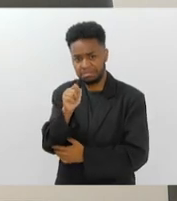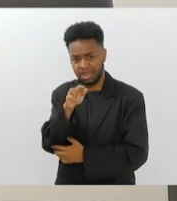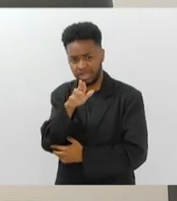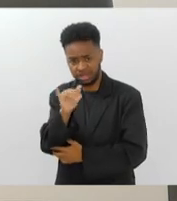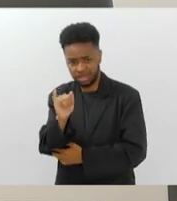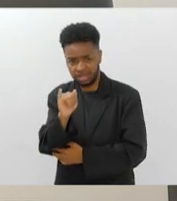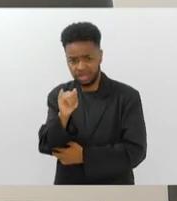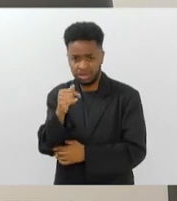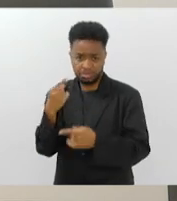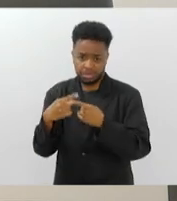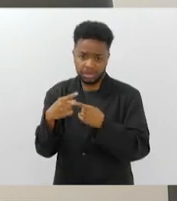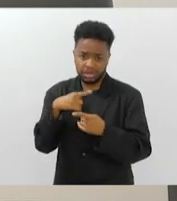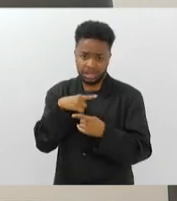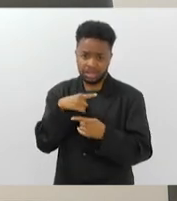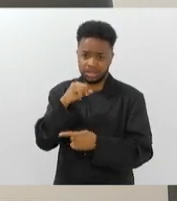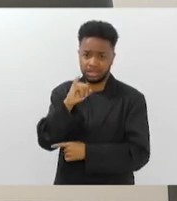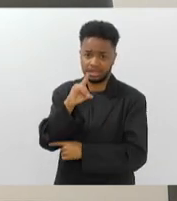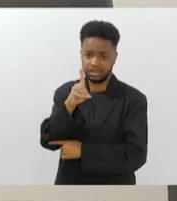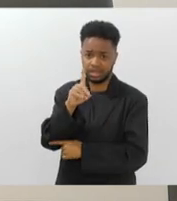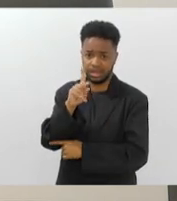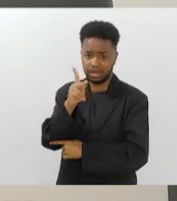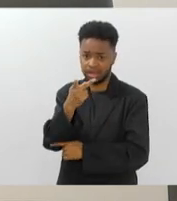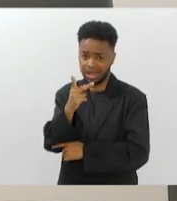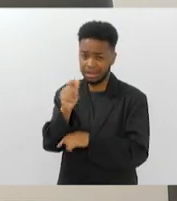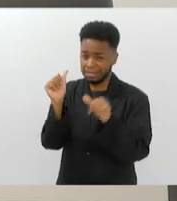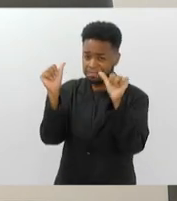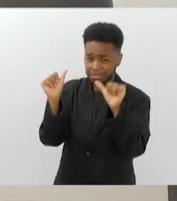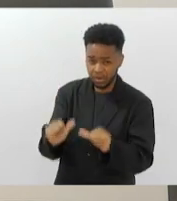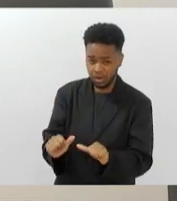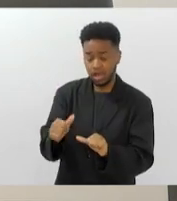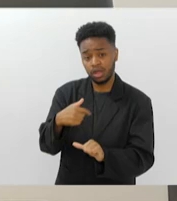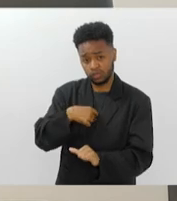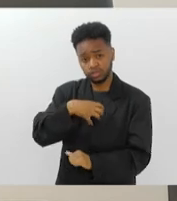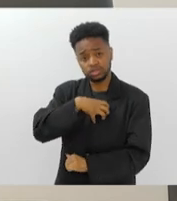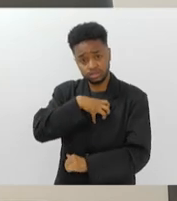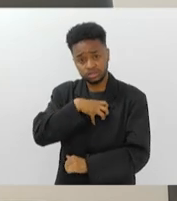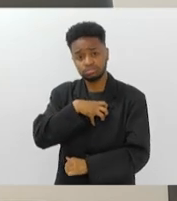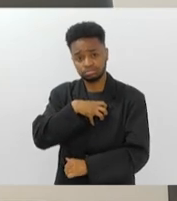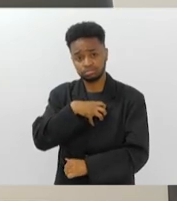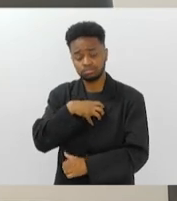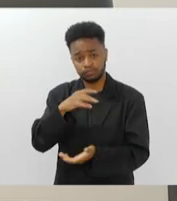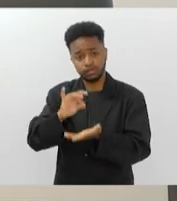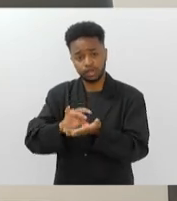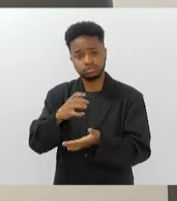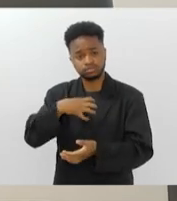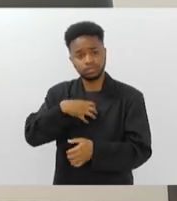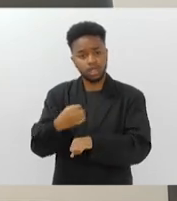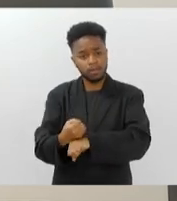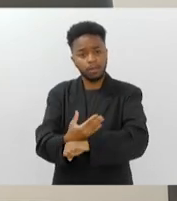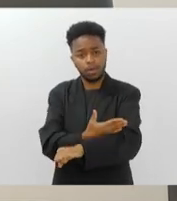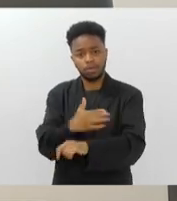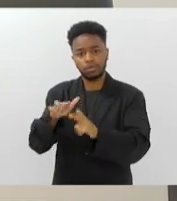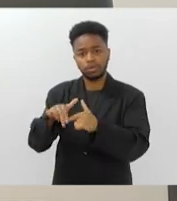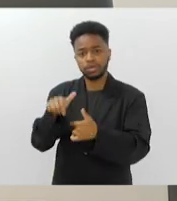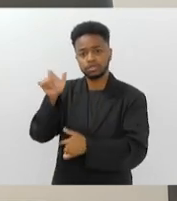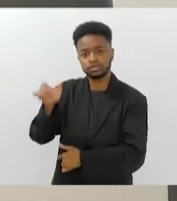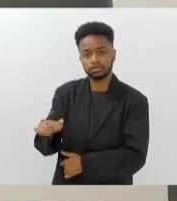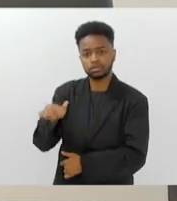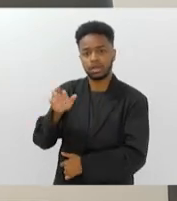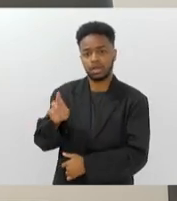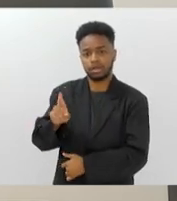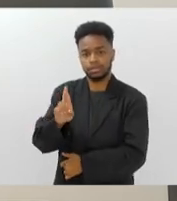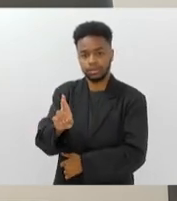piores índices de DH eu sinto na Peg né eu sinto aqui eu fiquei muito tocada com o depoimento da